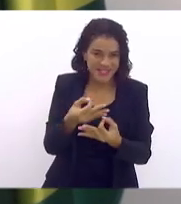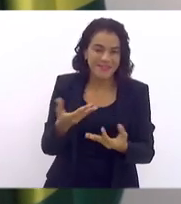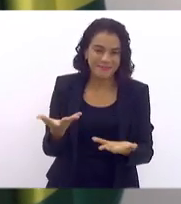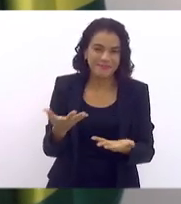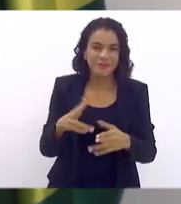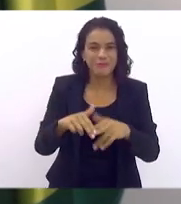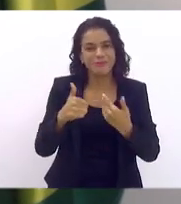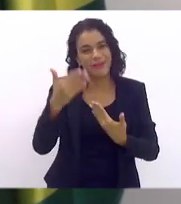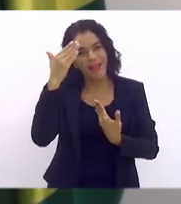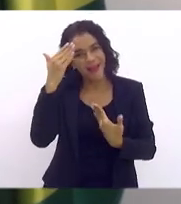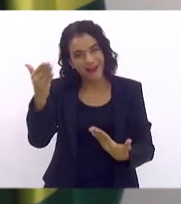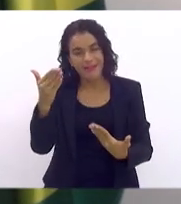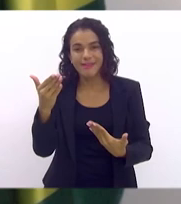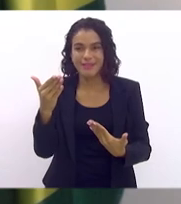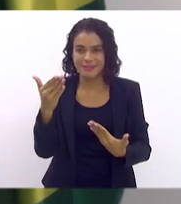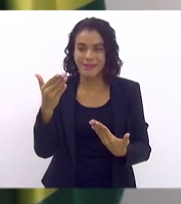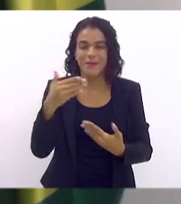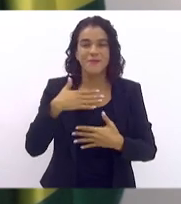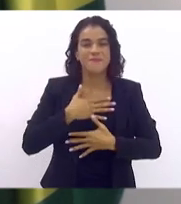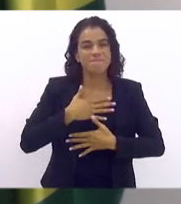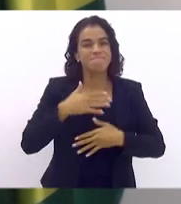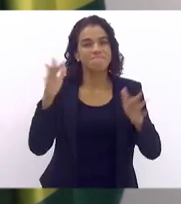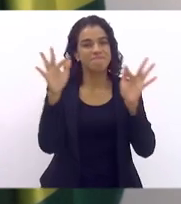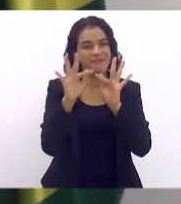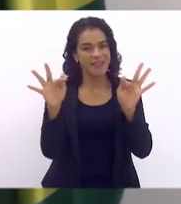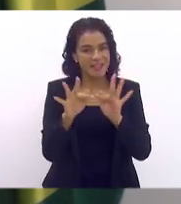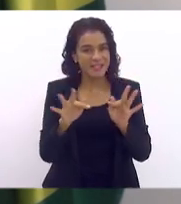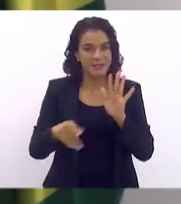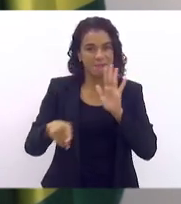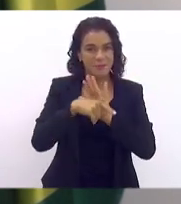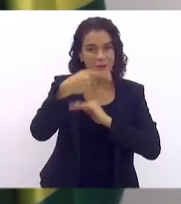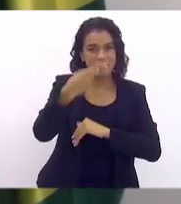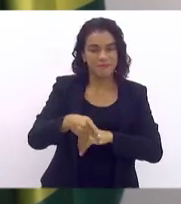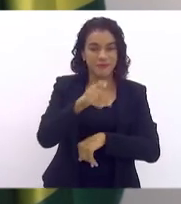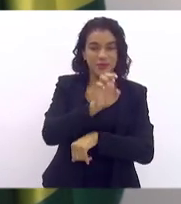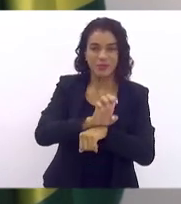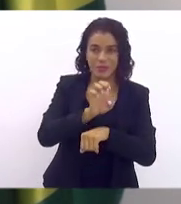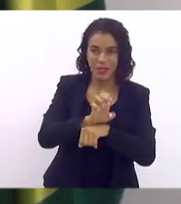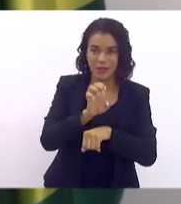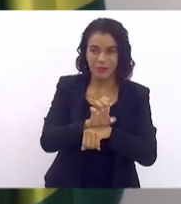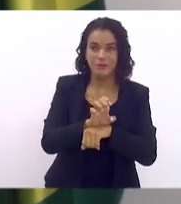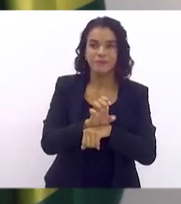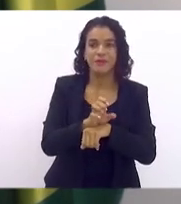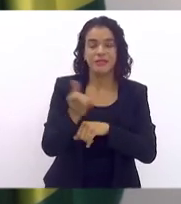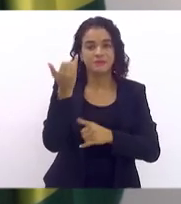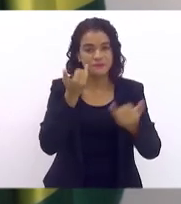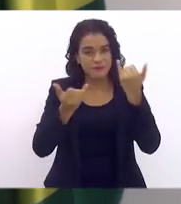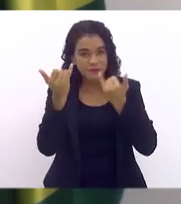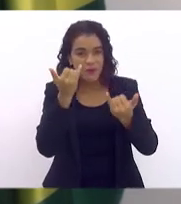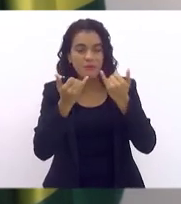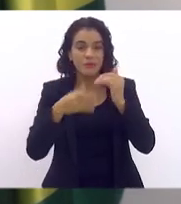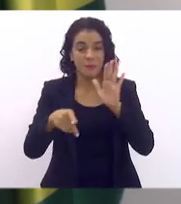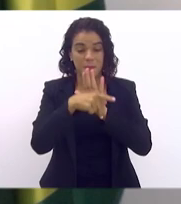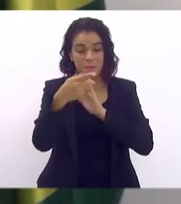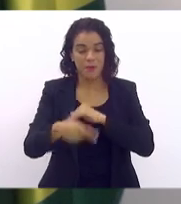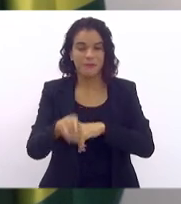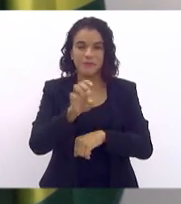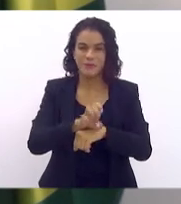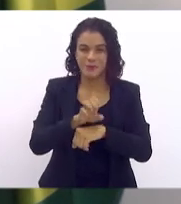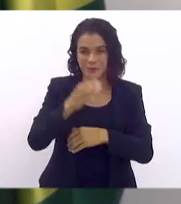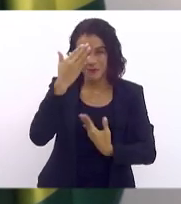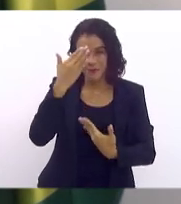queria muito agradecer. Fiquei feliz de saber que a senhora é do nosso estado e que os dados realmente que, né, que a senhora traz são do nosso estado. Muito